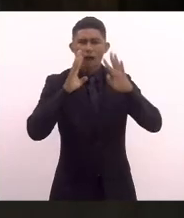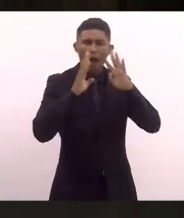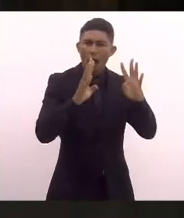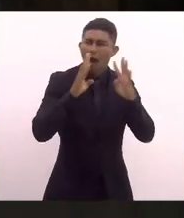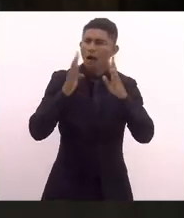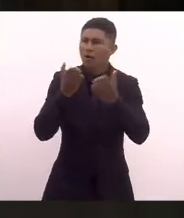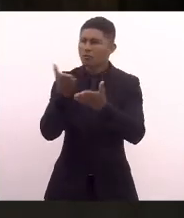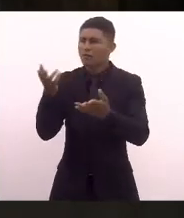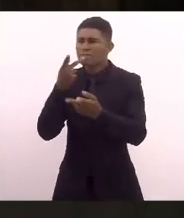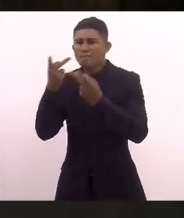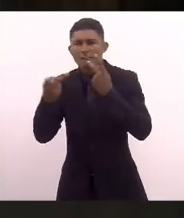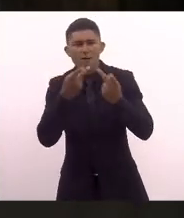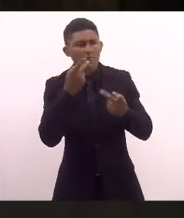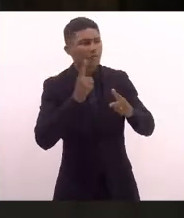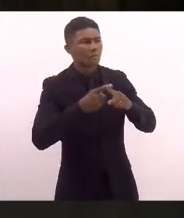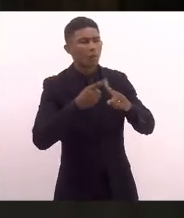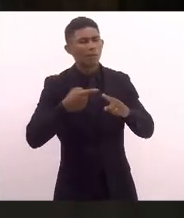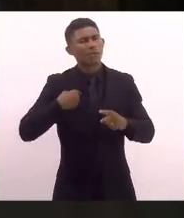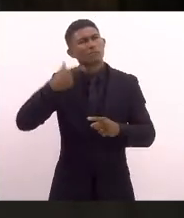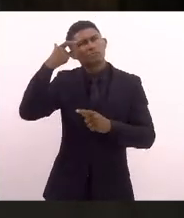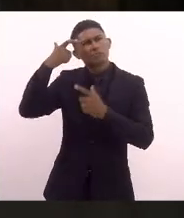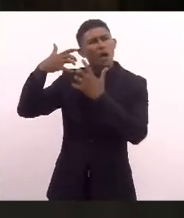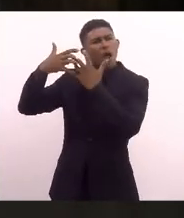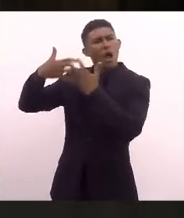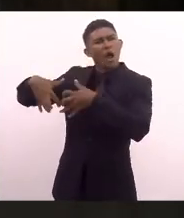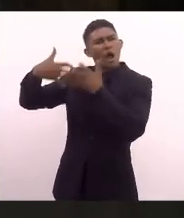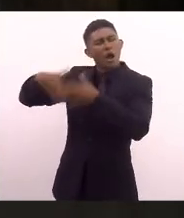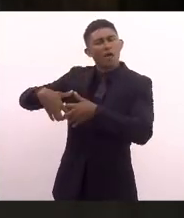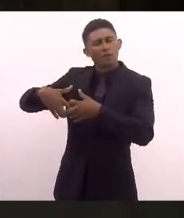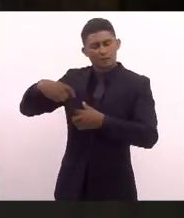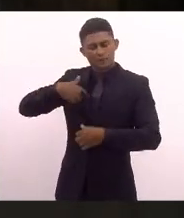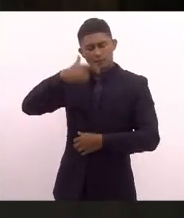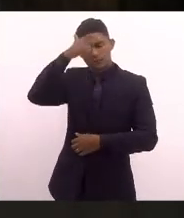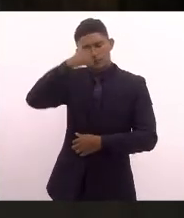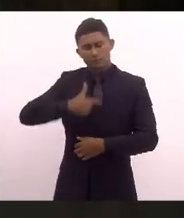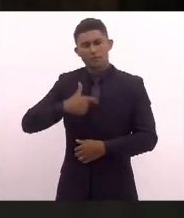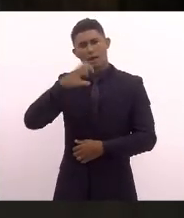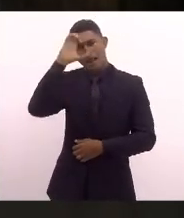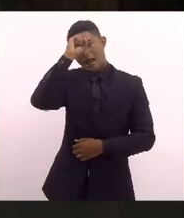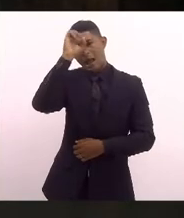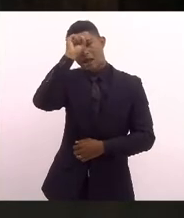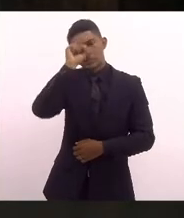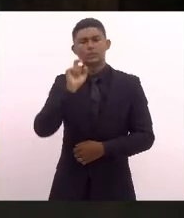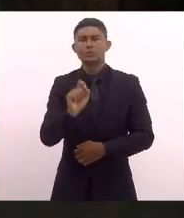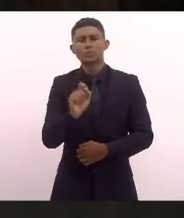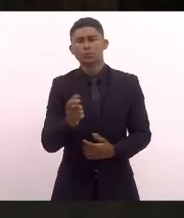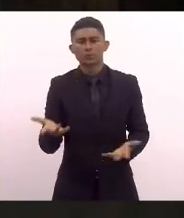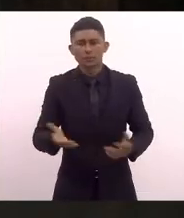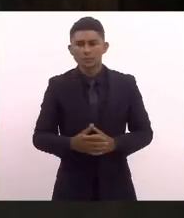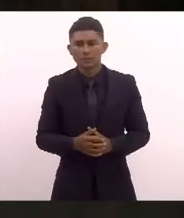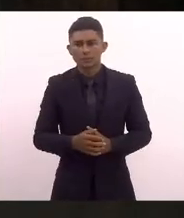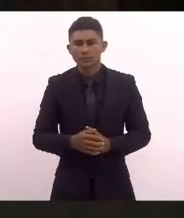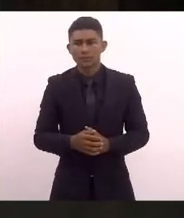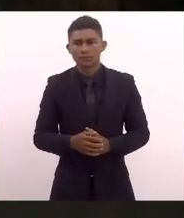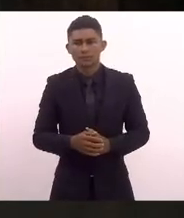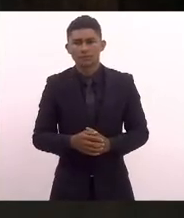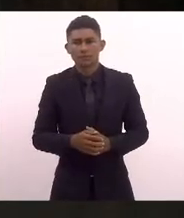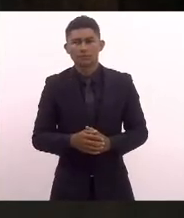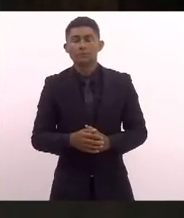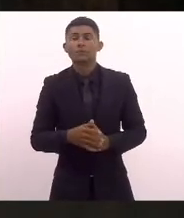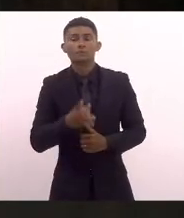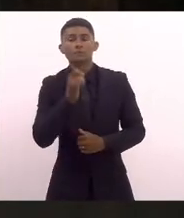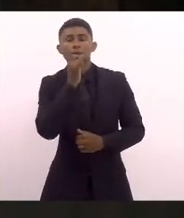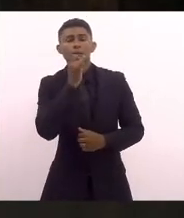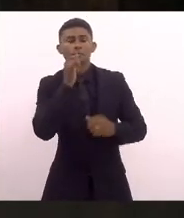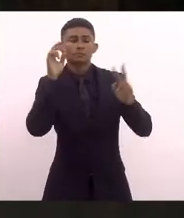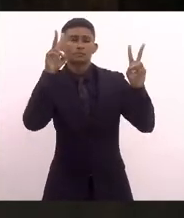elas me fizeram refletir sobre o meu aprendizado. O meu entendimento de aprendizado, quando a gente fala lá na